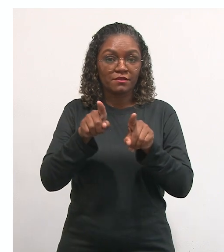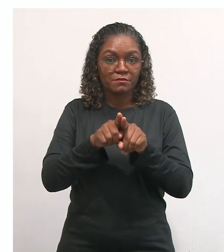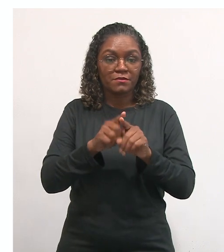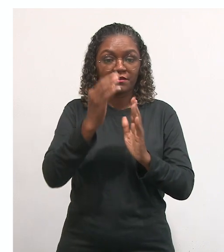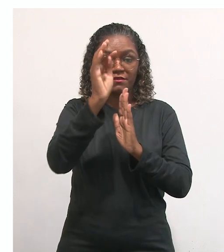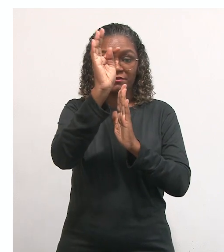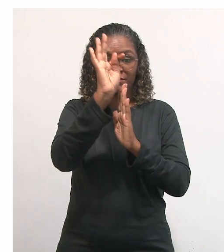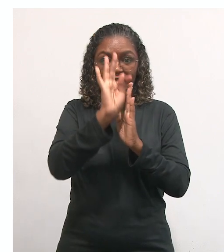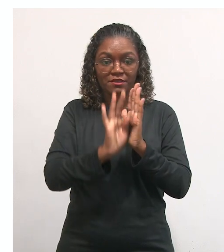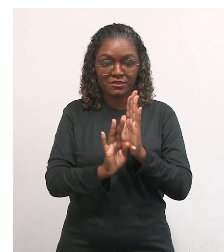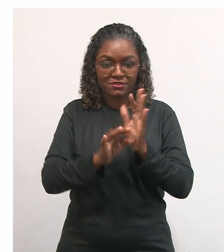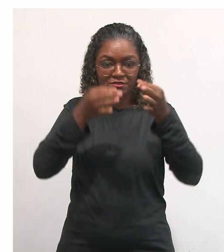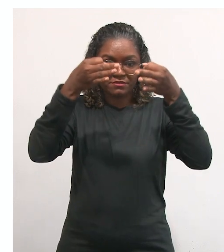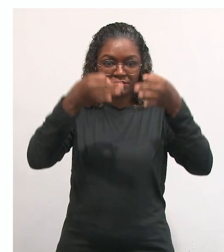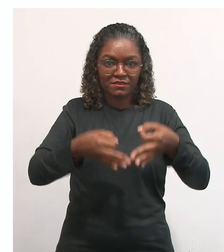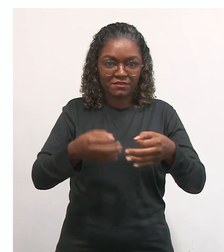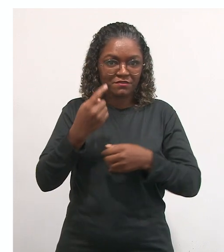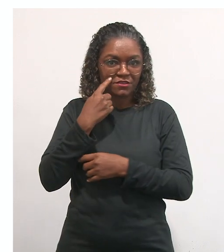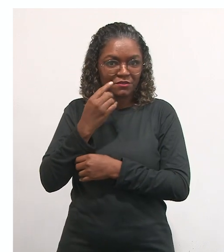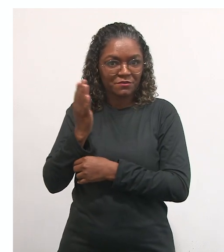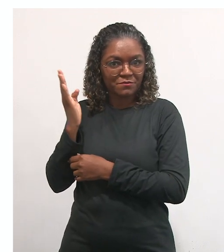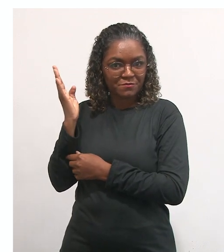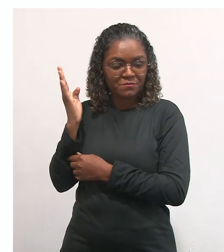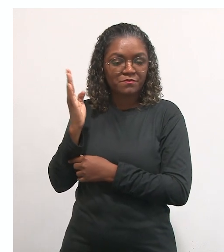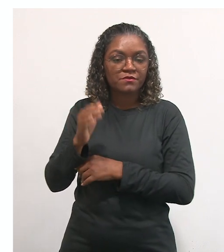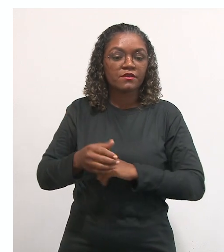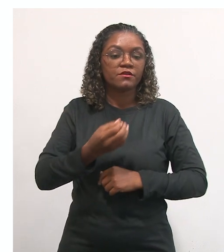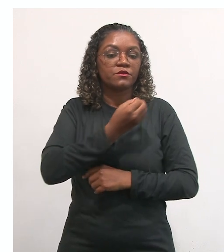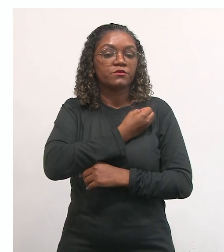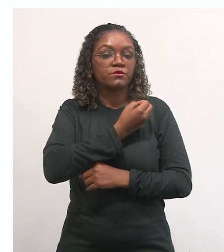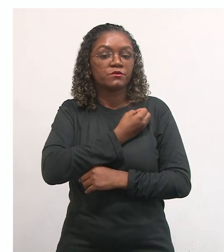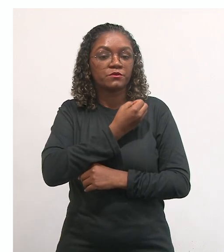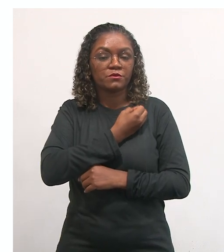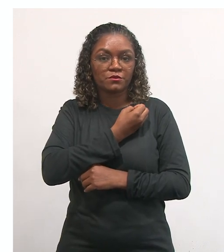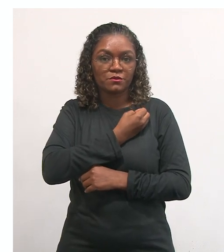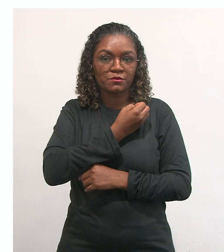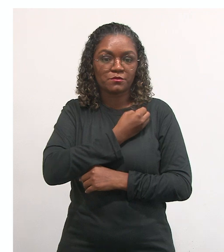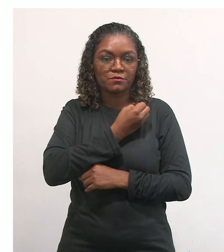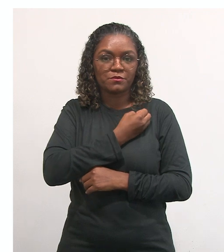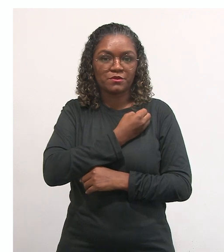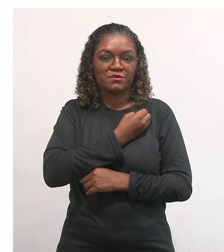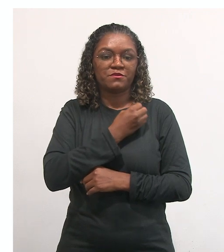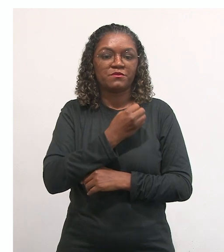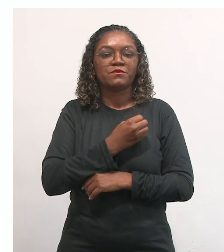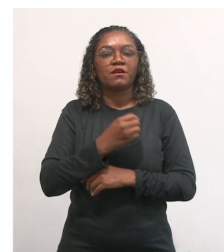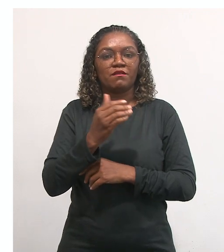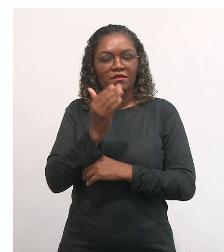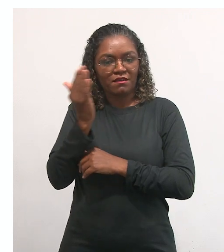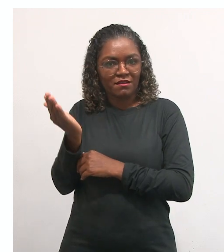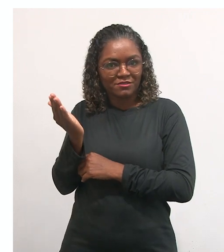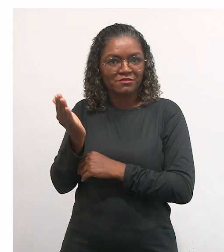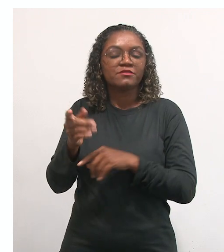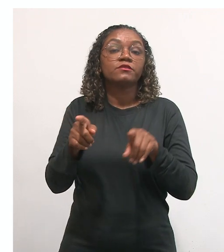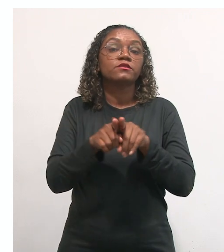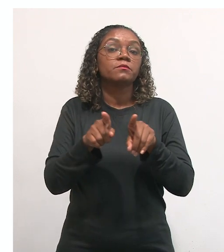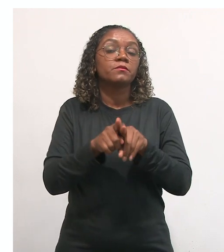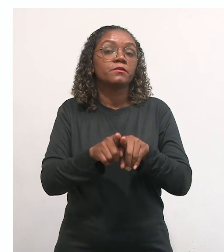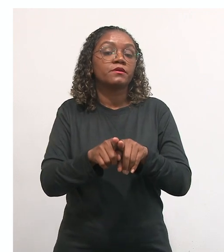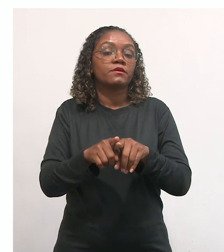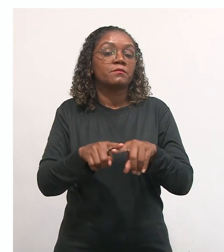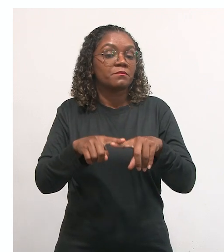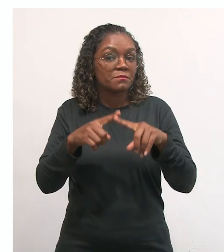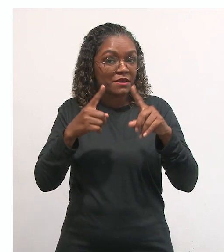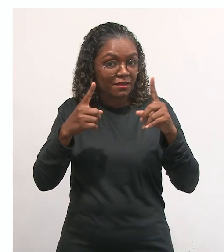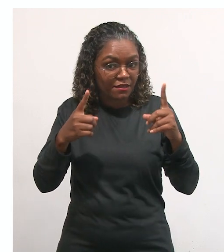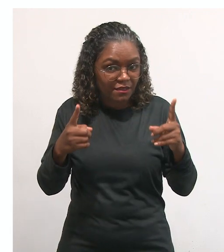ó o texto justificado tá a numeração geralmente fica aqui no canto superior direito da página Lembrando que a gente não vai